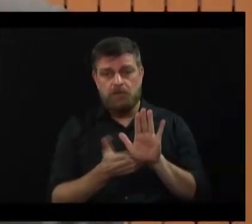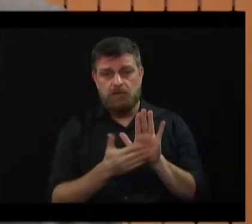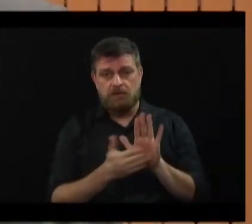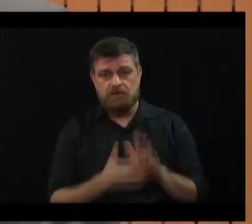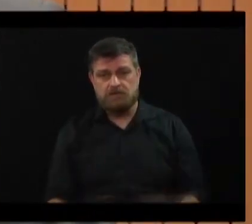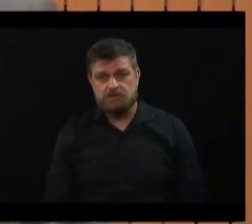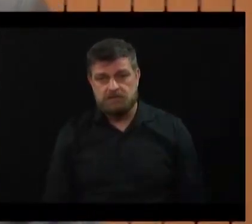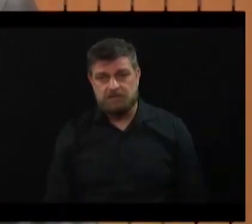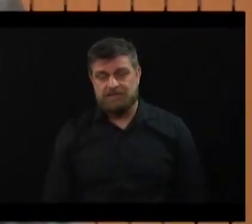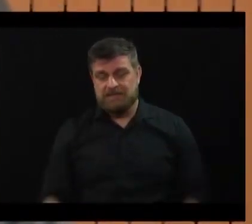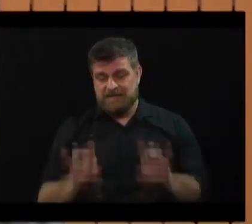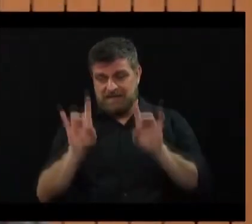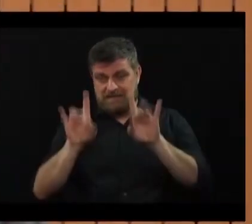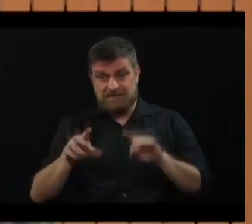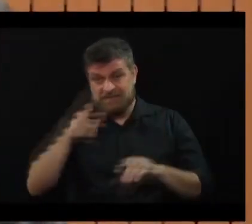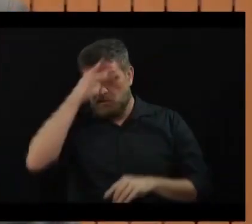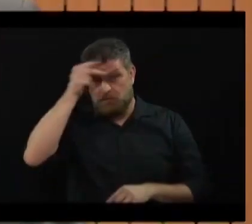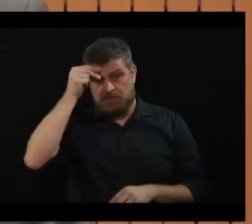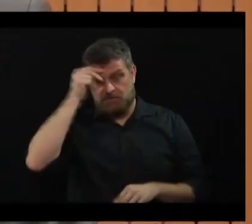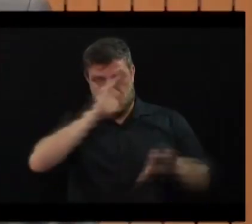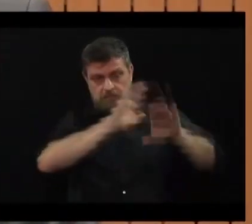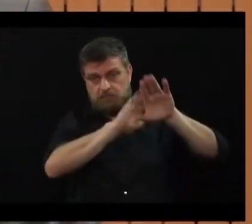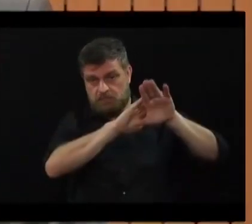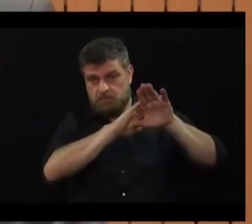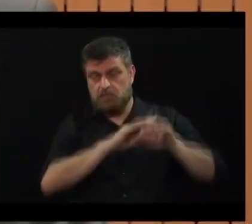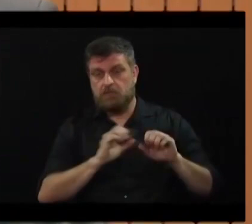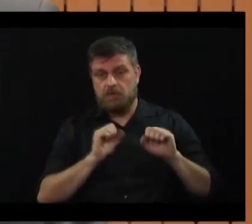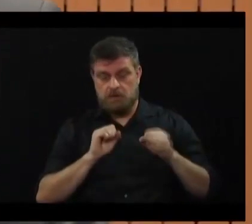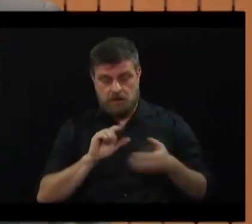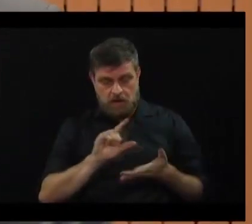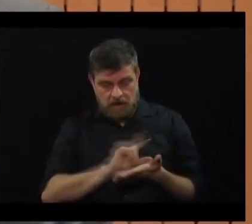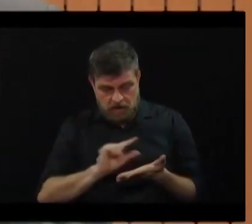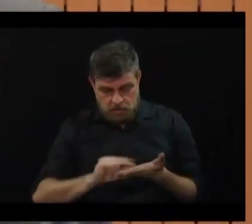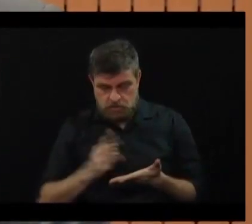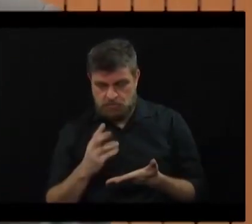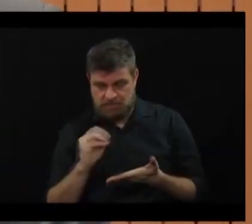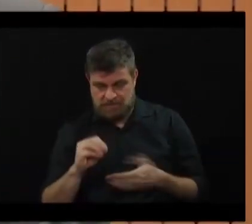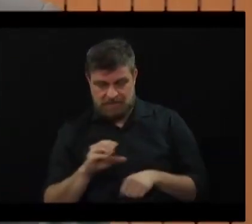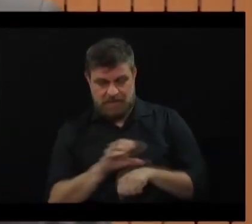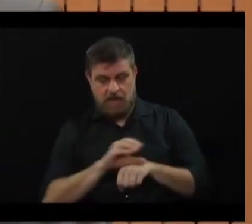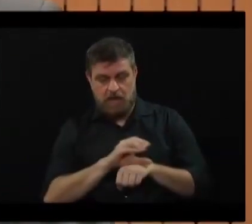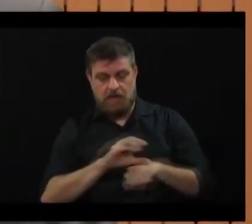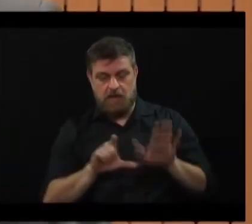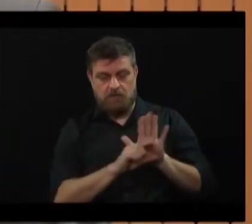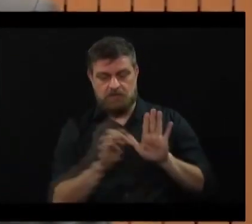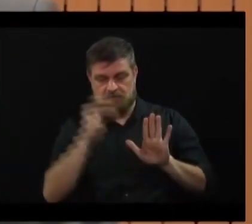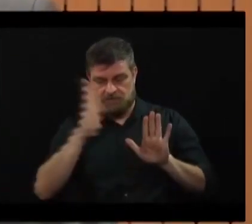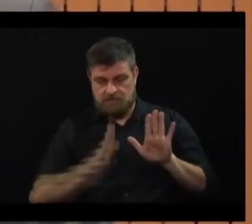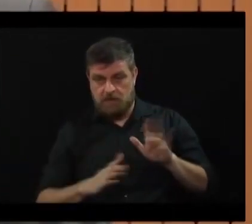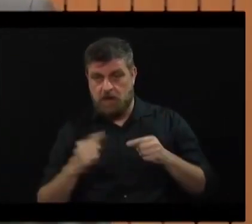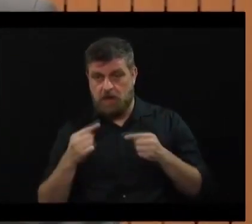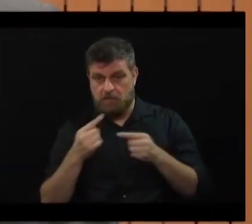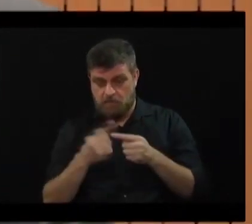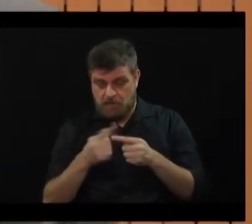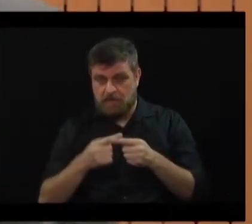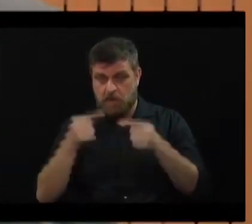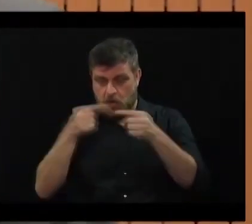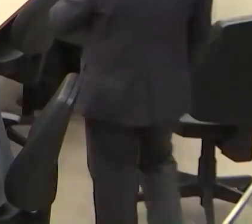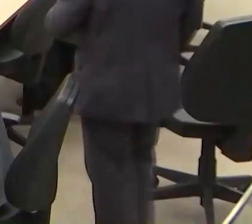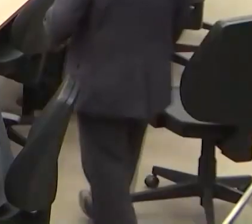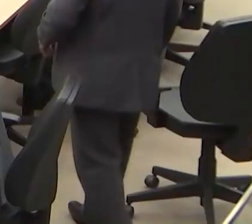exclusiva do prefeito o artigo 30 da constituição federal pois trata se de matéria de interesse